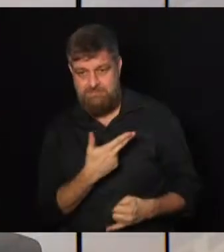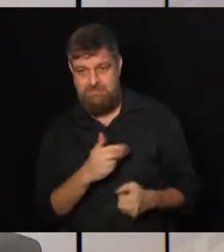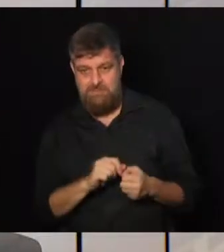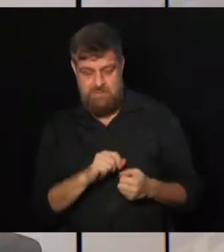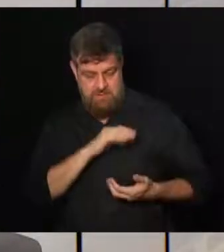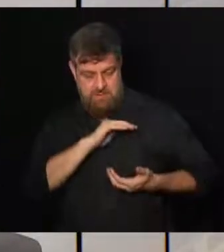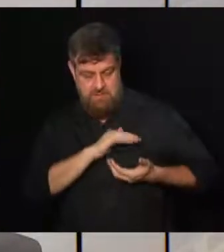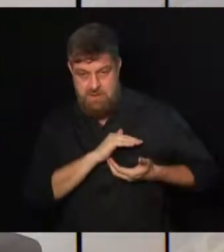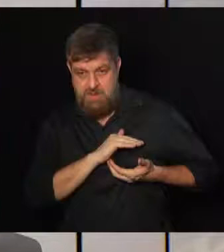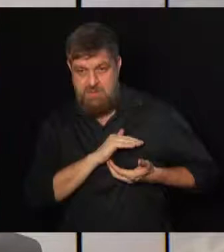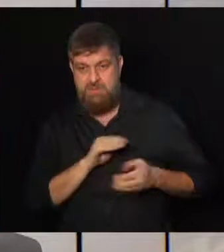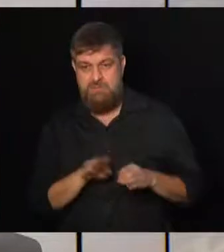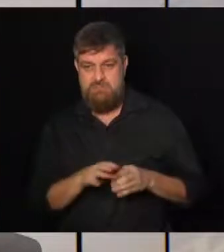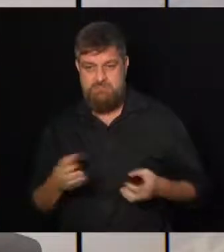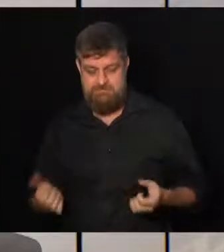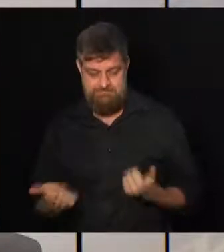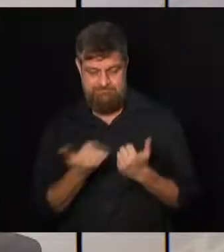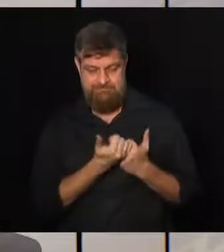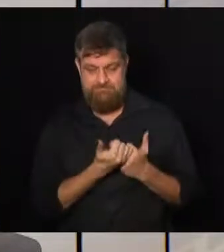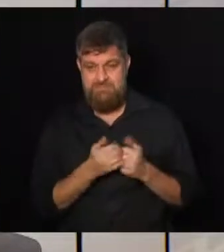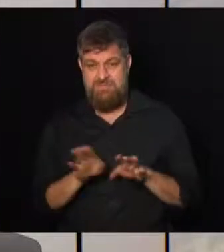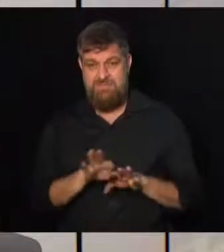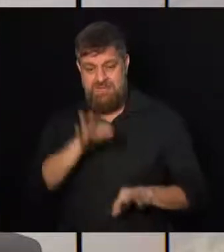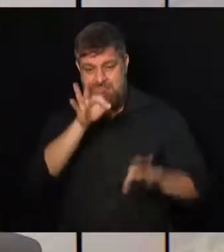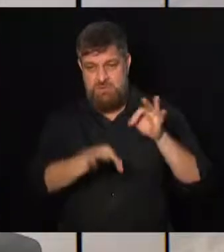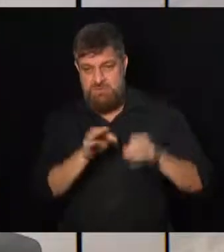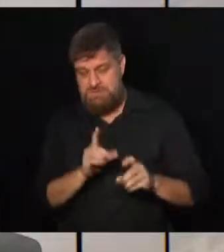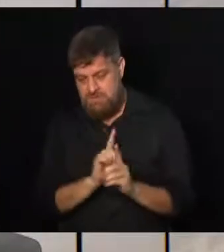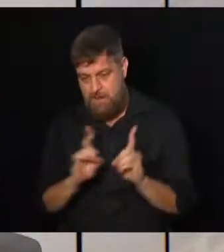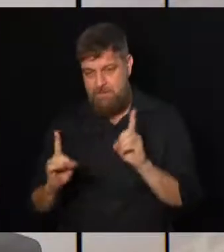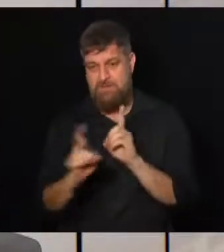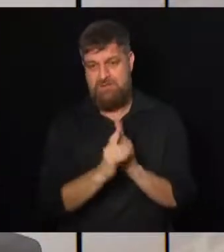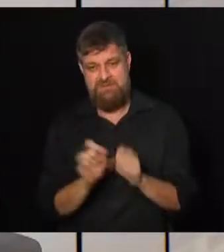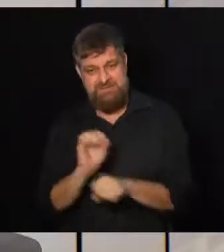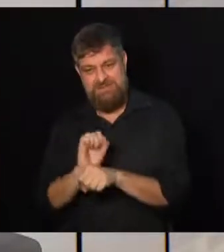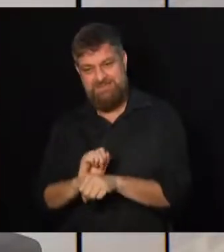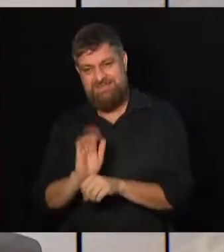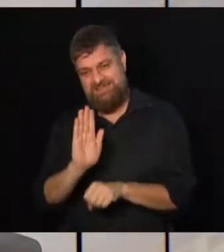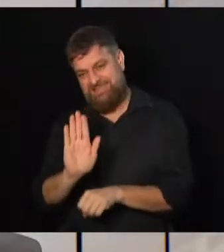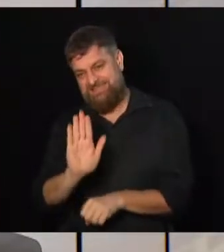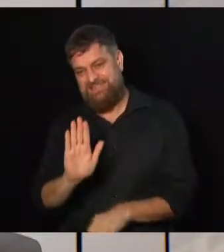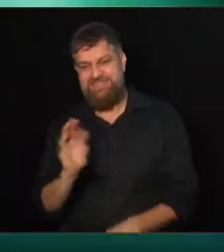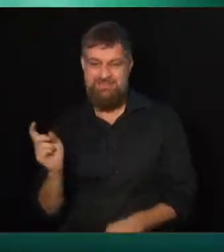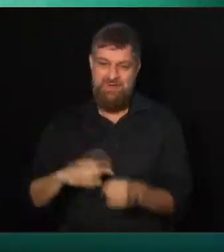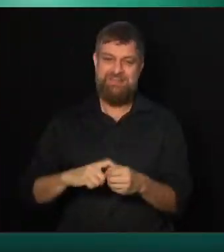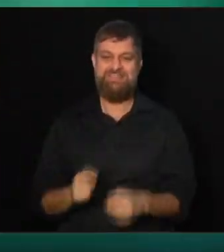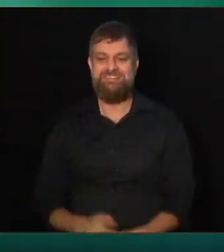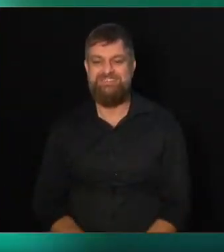reconstrução mamária e andamento judiciário prioritário. A gente volta já já com Questão de Ordem.